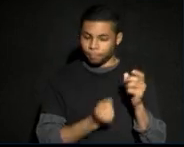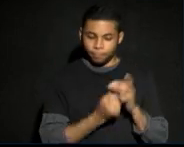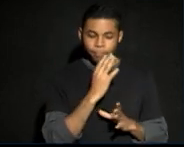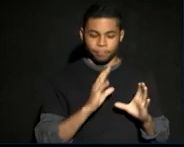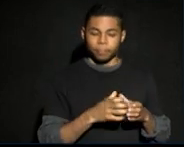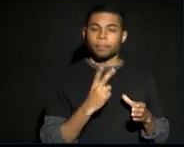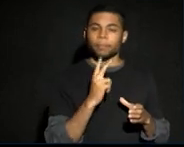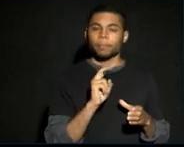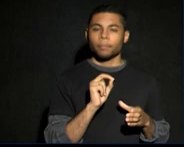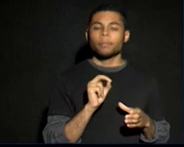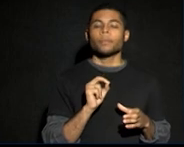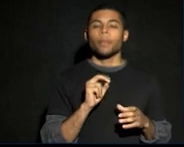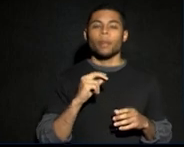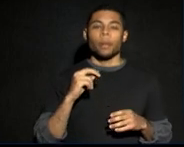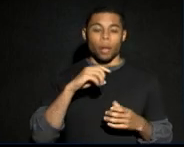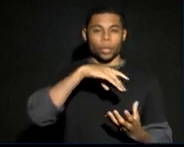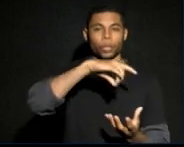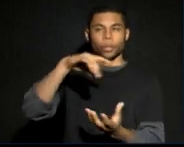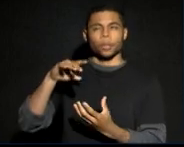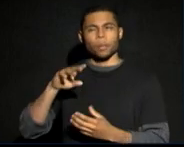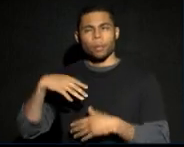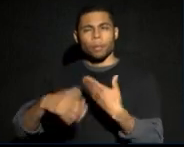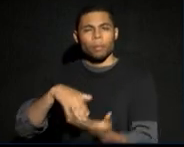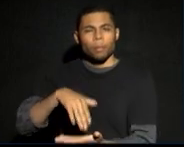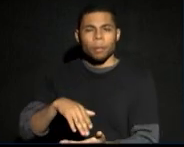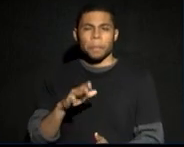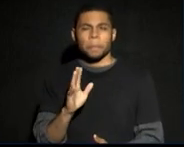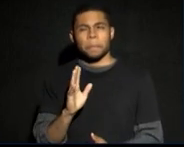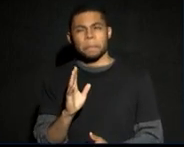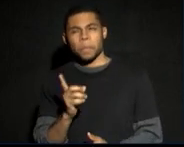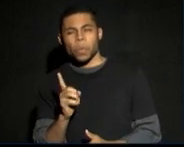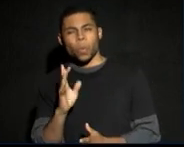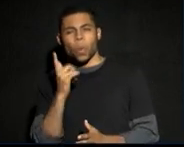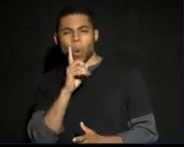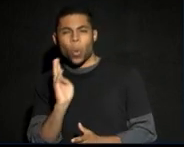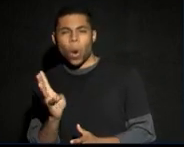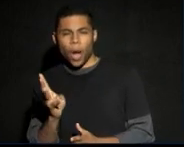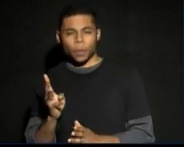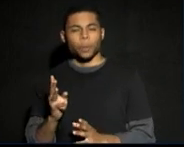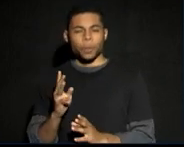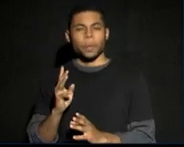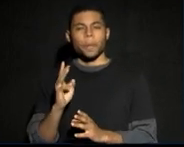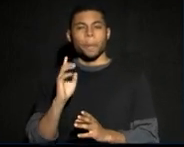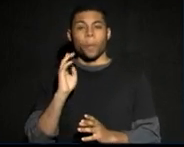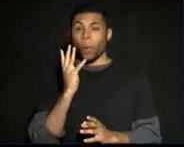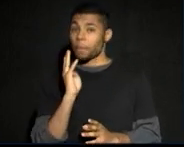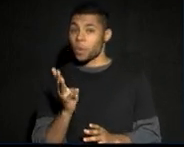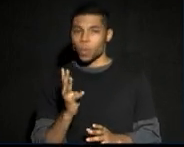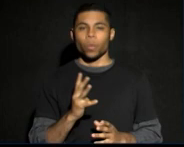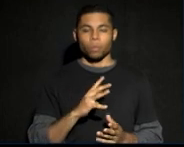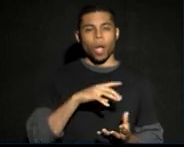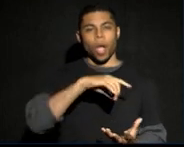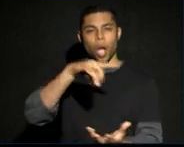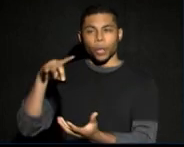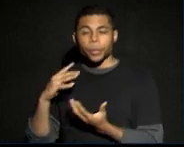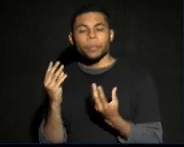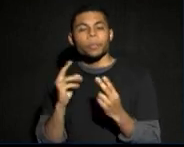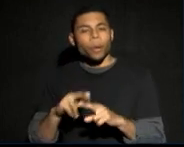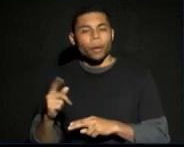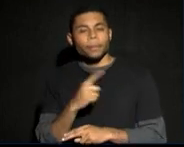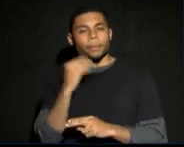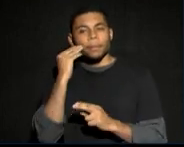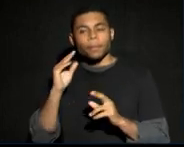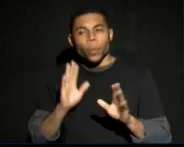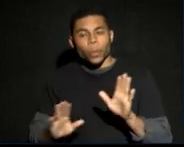agências até o final do mês mil agências até o final do ano 4 mil agências que é um espaço de cuidado e um atendimento